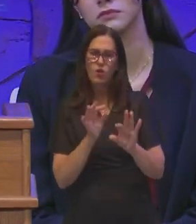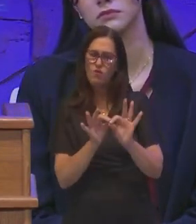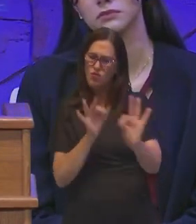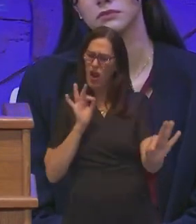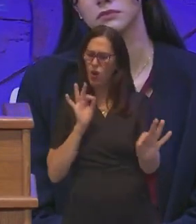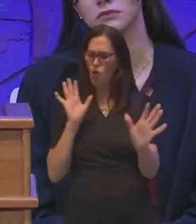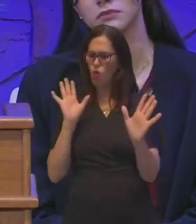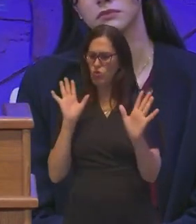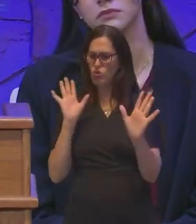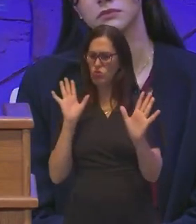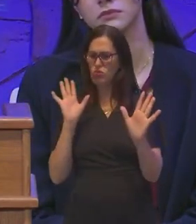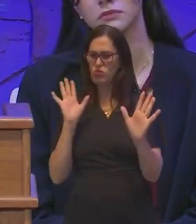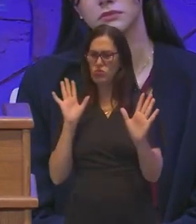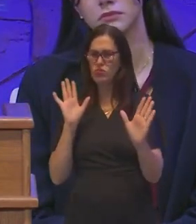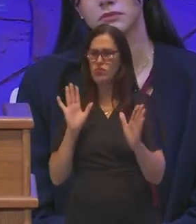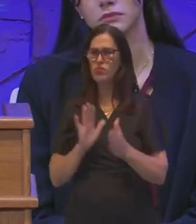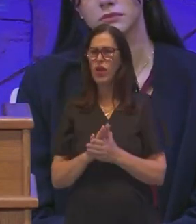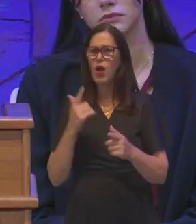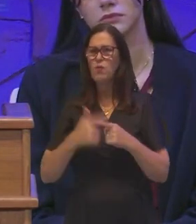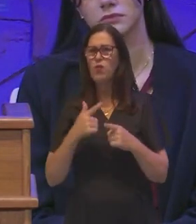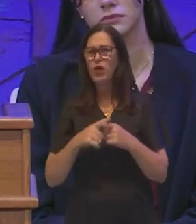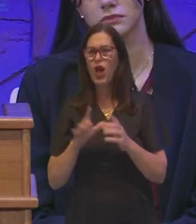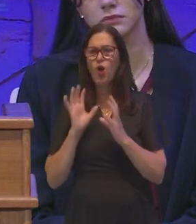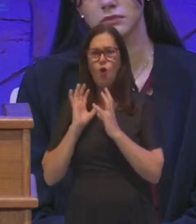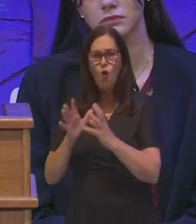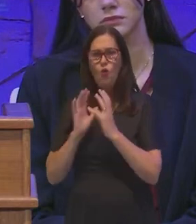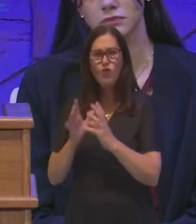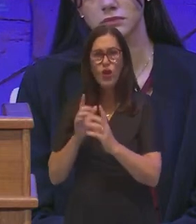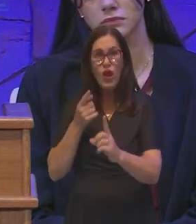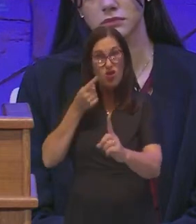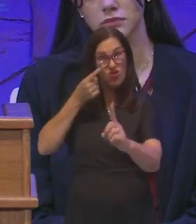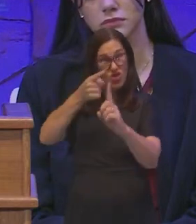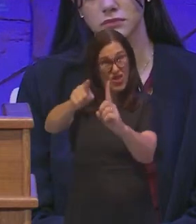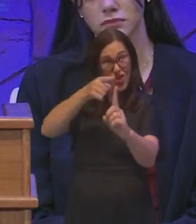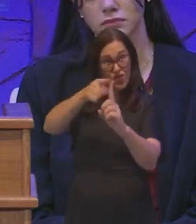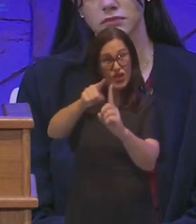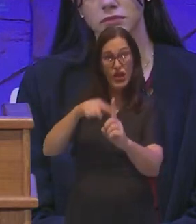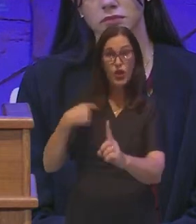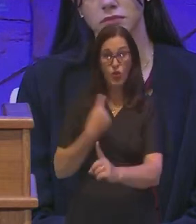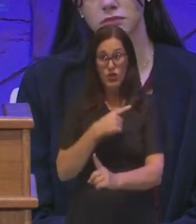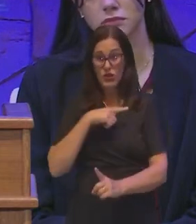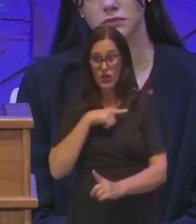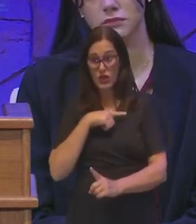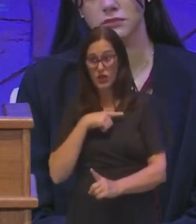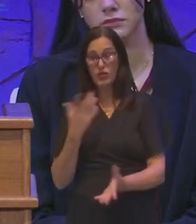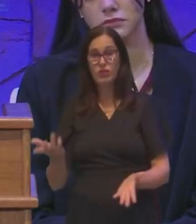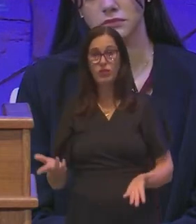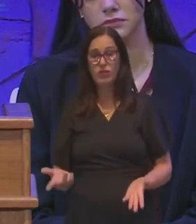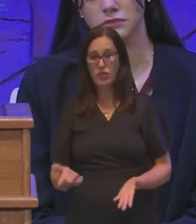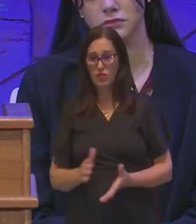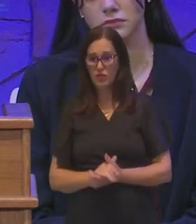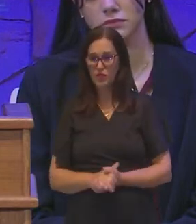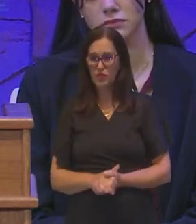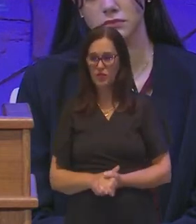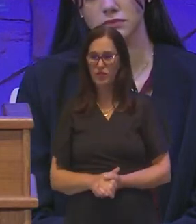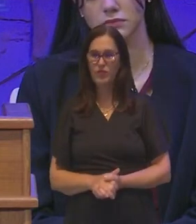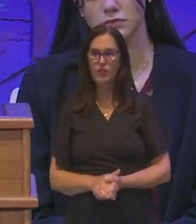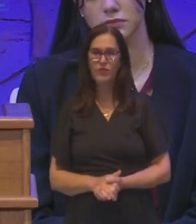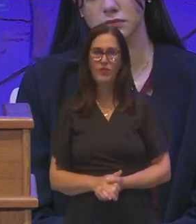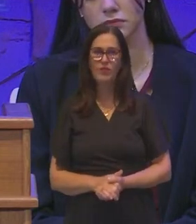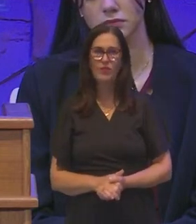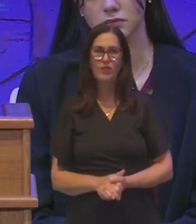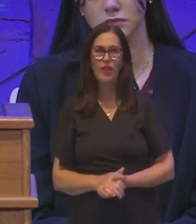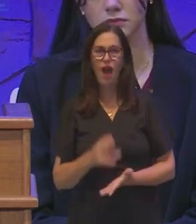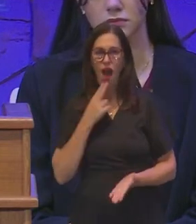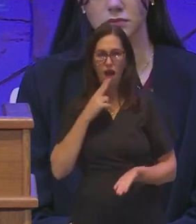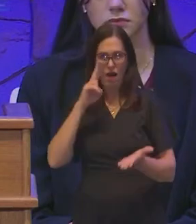afastar. Porque conviver é um grande desafio que nós temos. Aliás, as